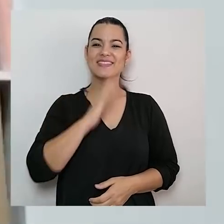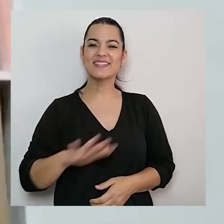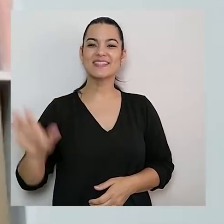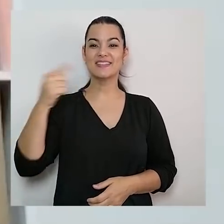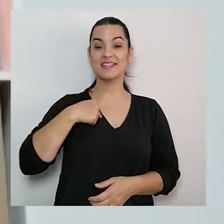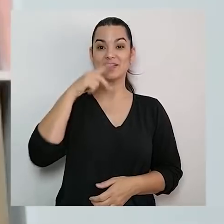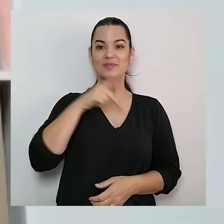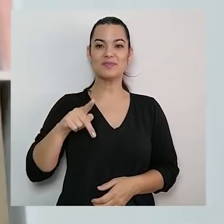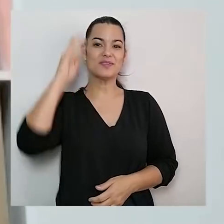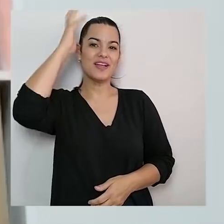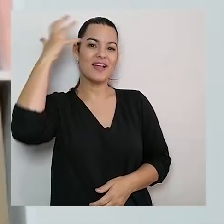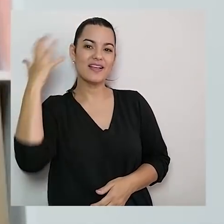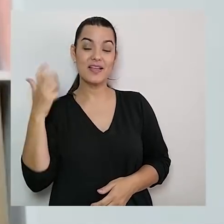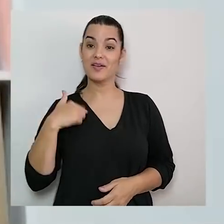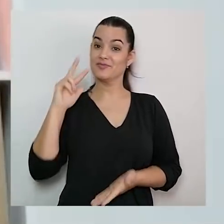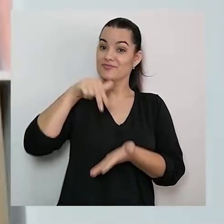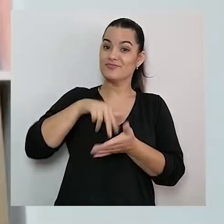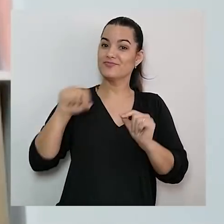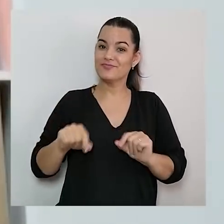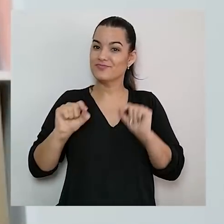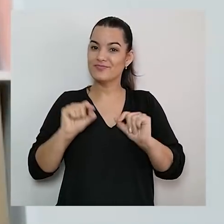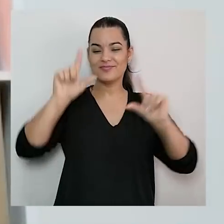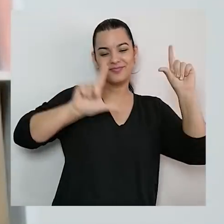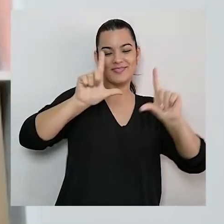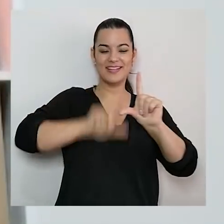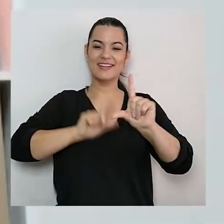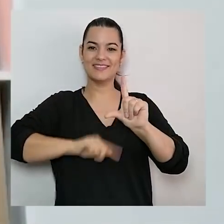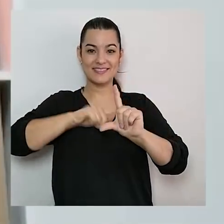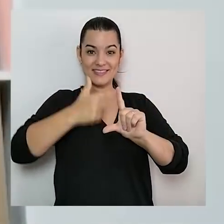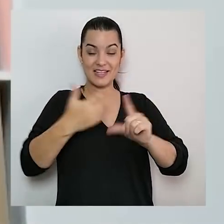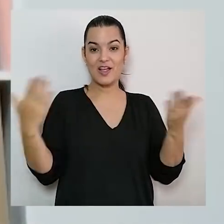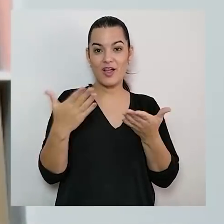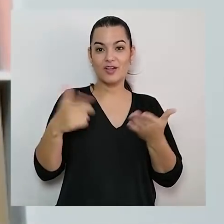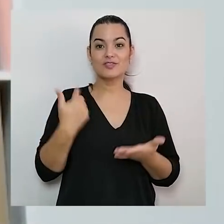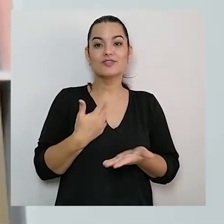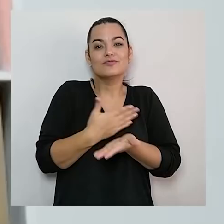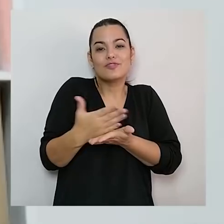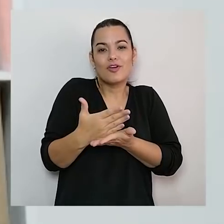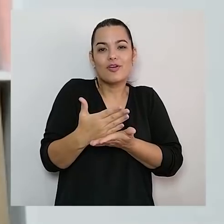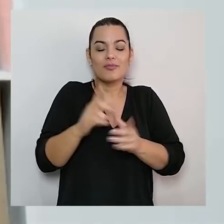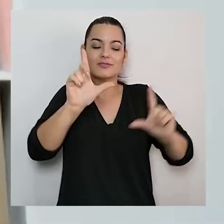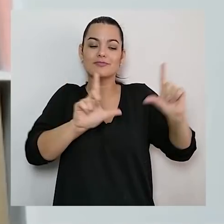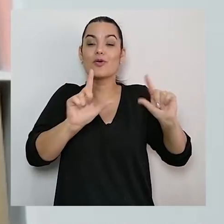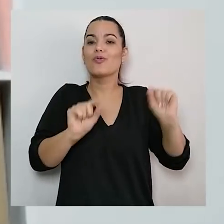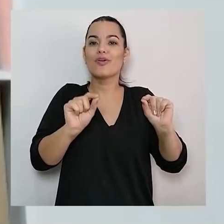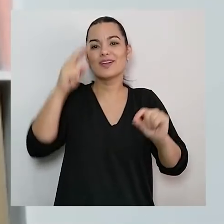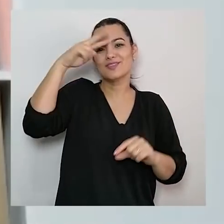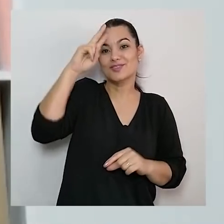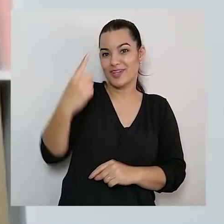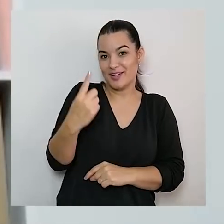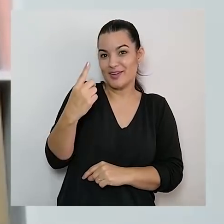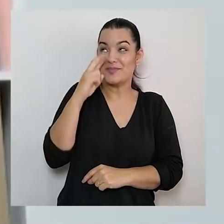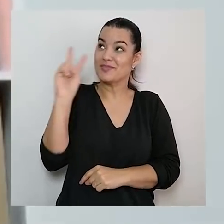Olá, crianças! Eu sou a professora Raquel e estou aqui com Além das Letras. Hoje nós vamos começar o quadro ouvindo